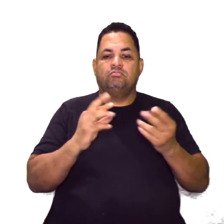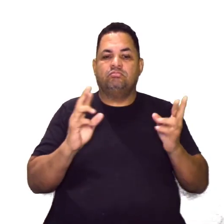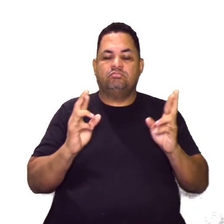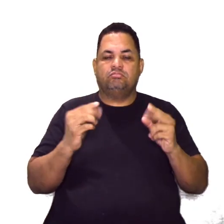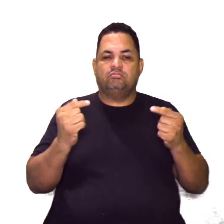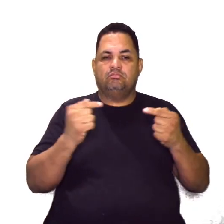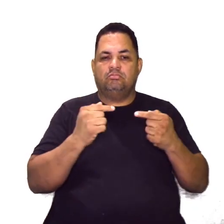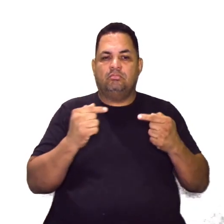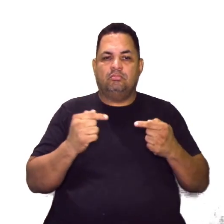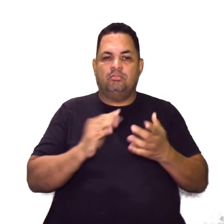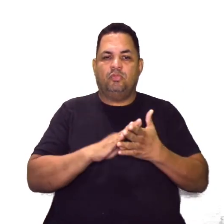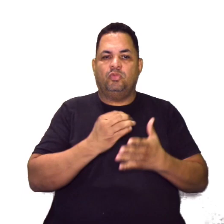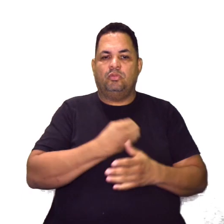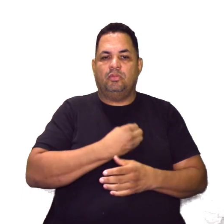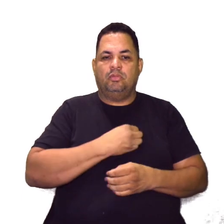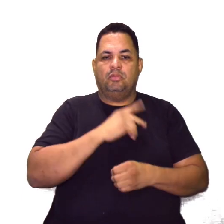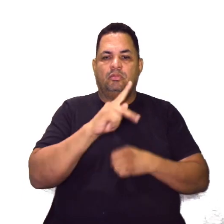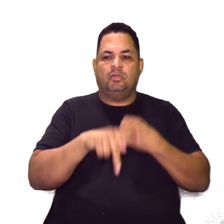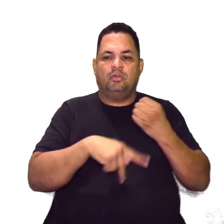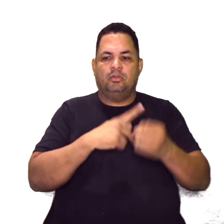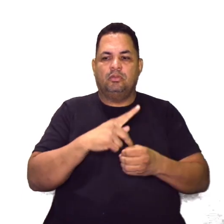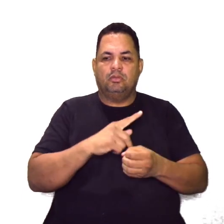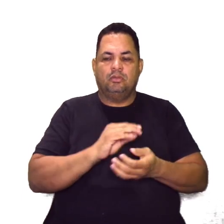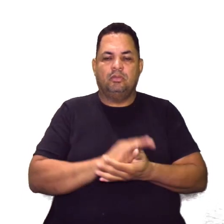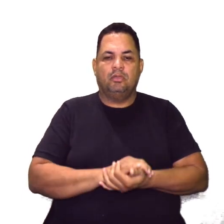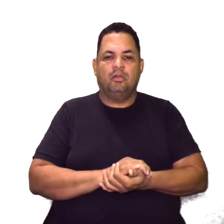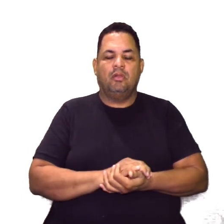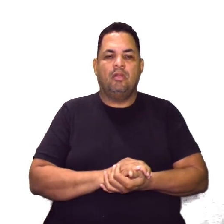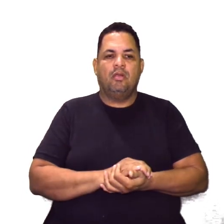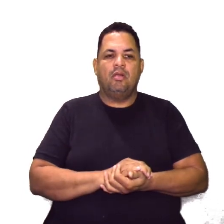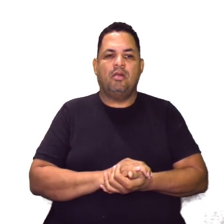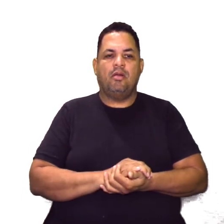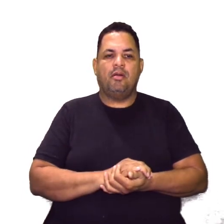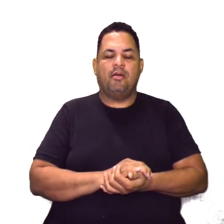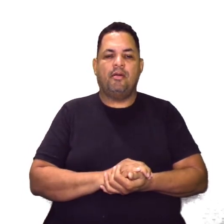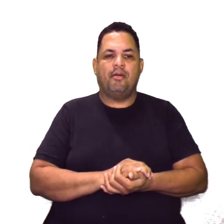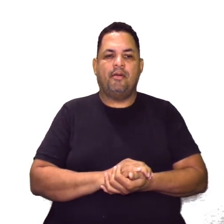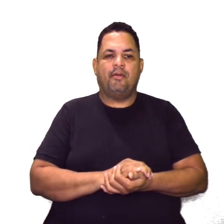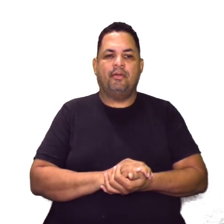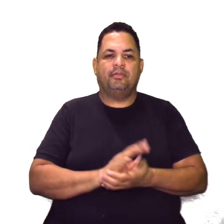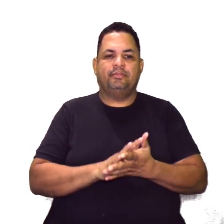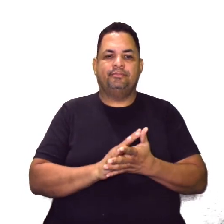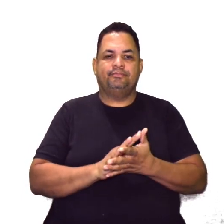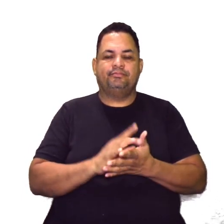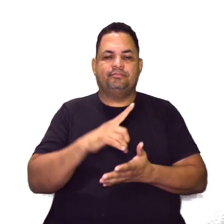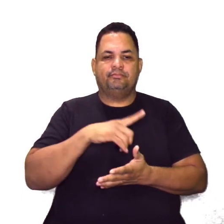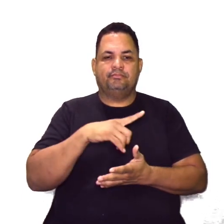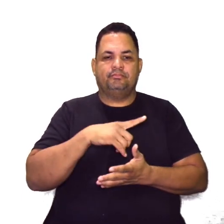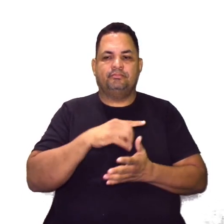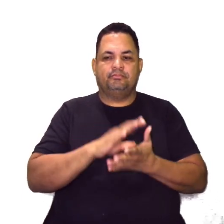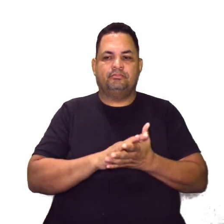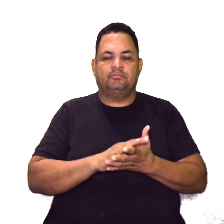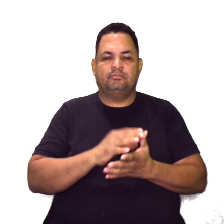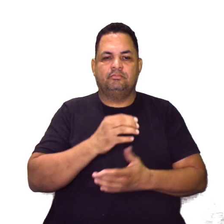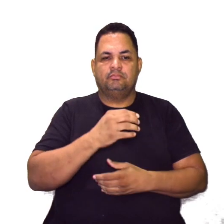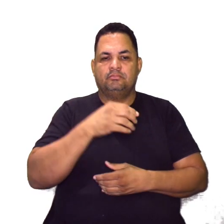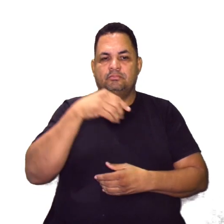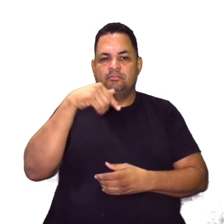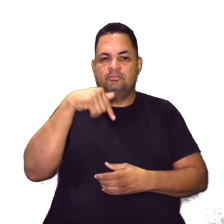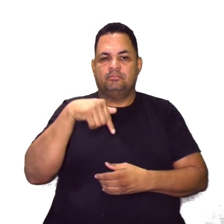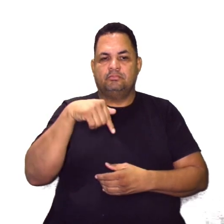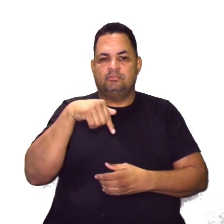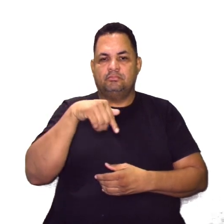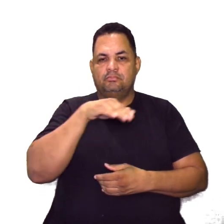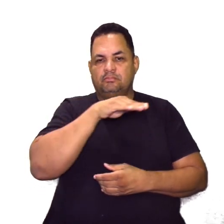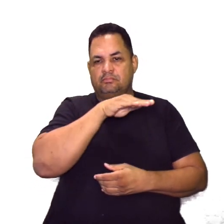corresponde ao número de prótons, tá bom? Daquele elemento químico. E assim sendo, a tabela periódica apresenta o quê?